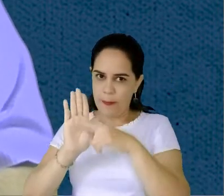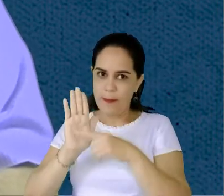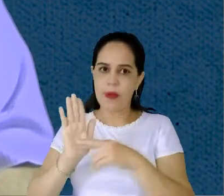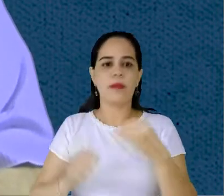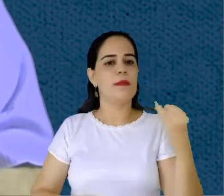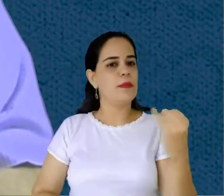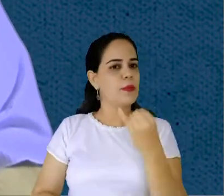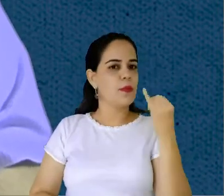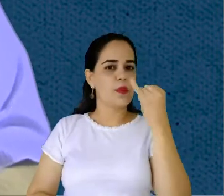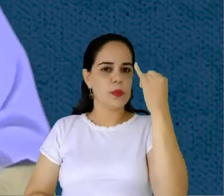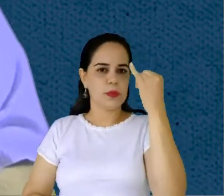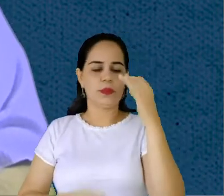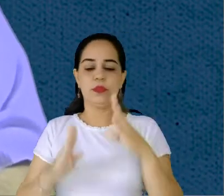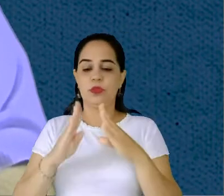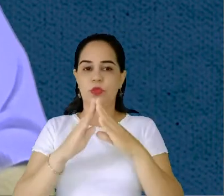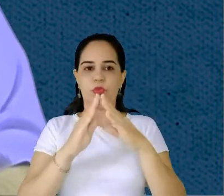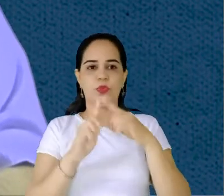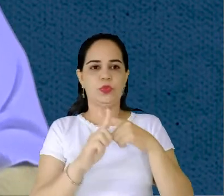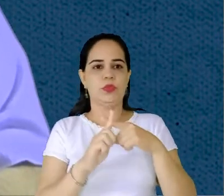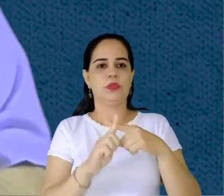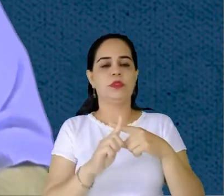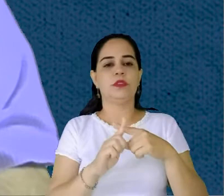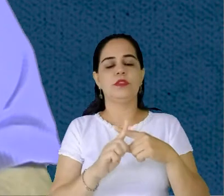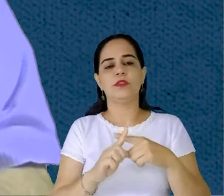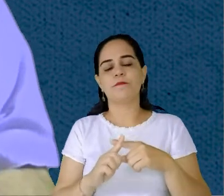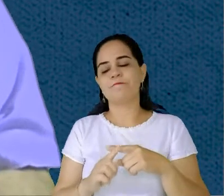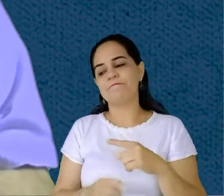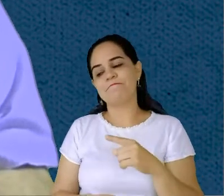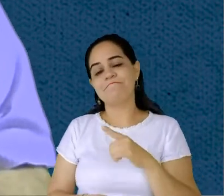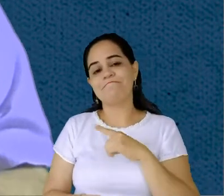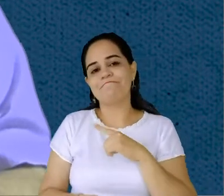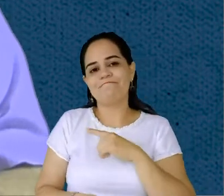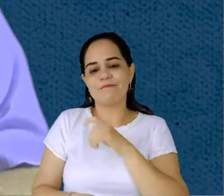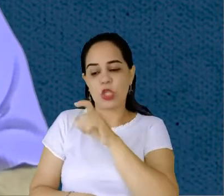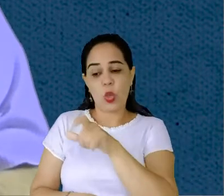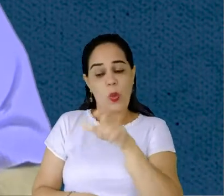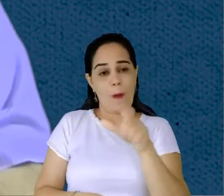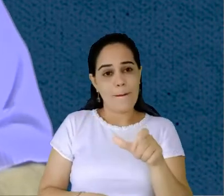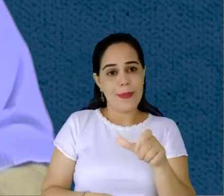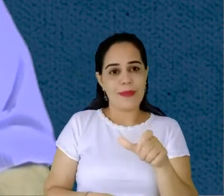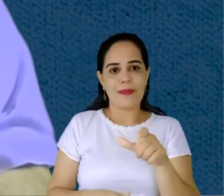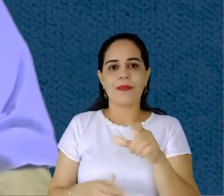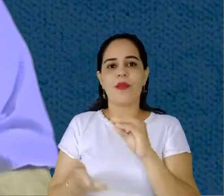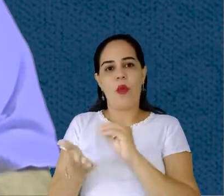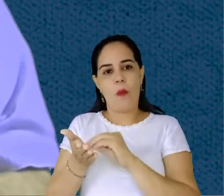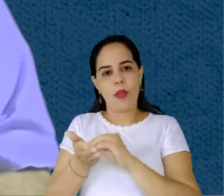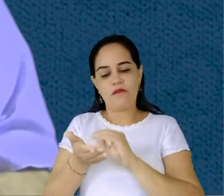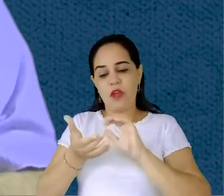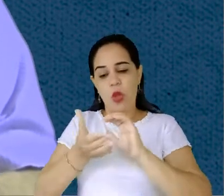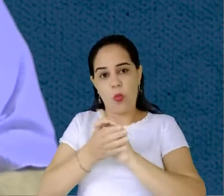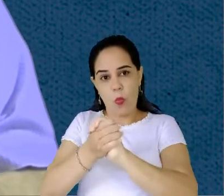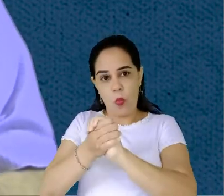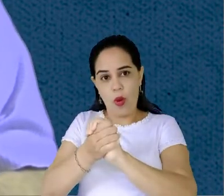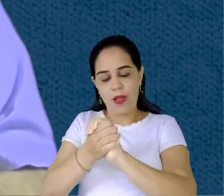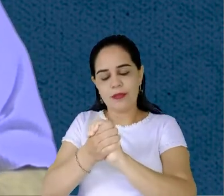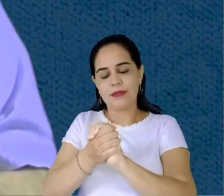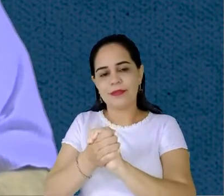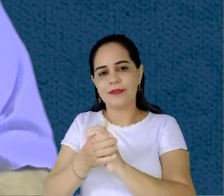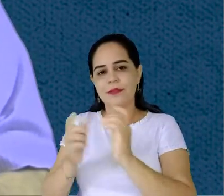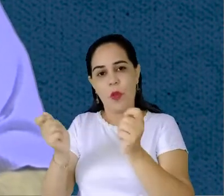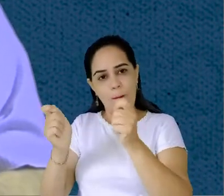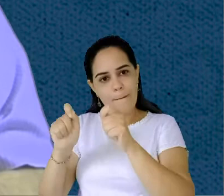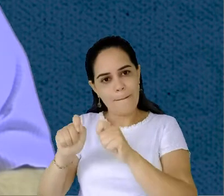situações matrimoniais, porque são importantes. E se alguém ainda não casou, ainda está a tempo para fazer